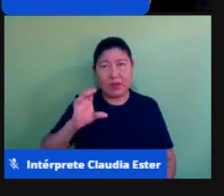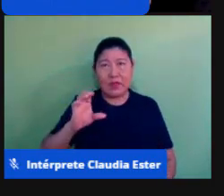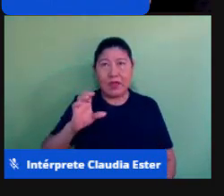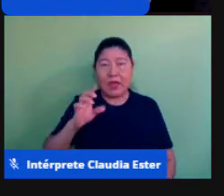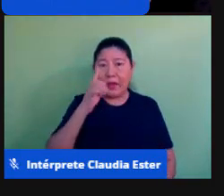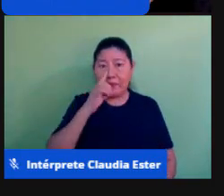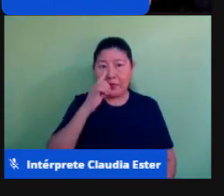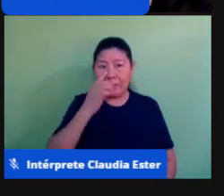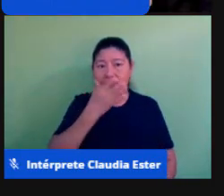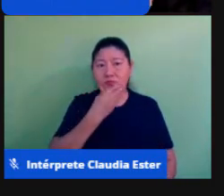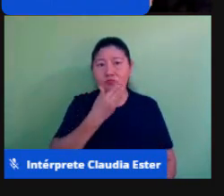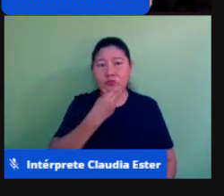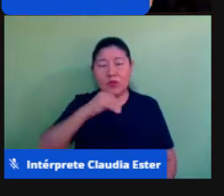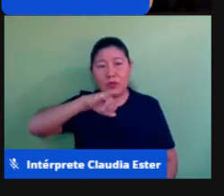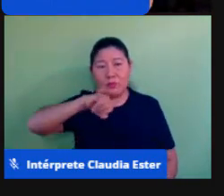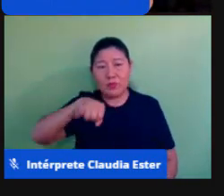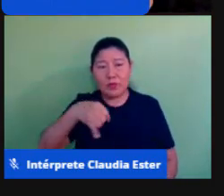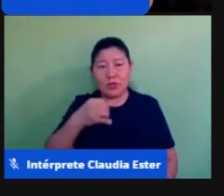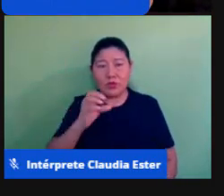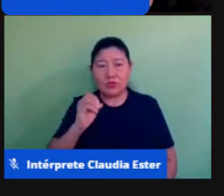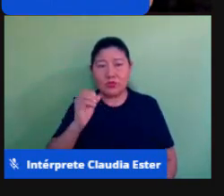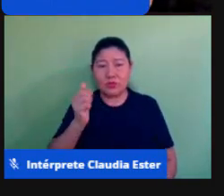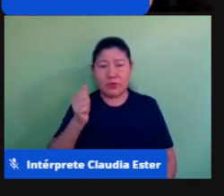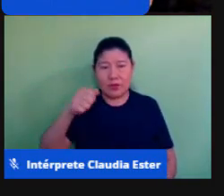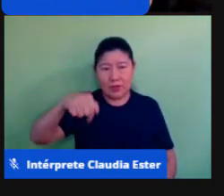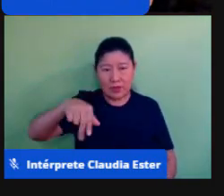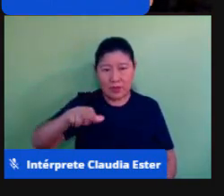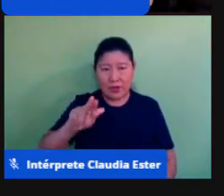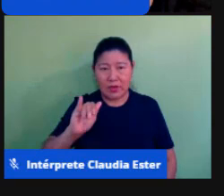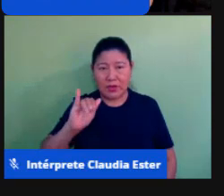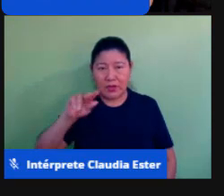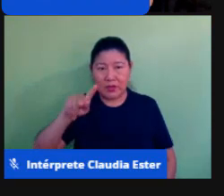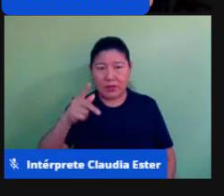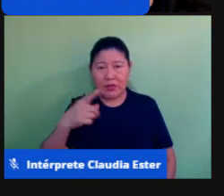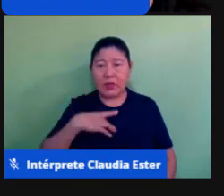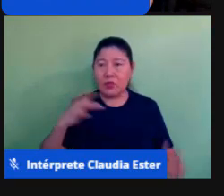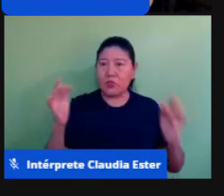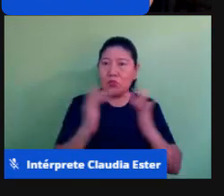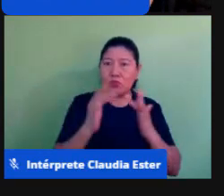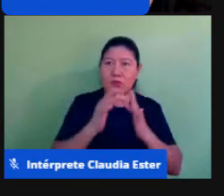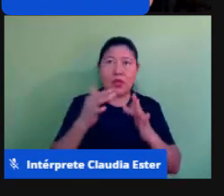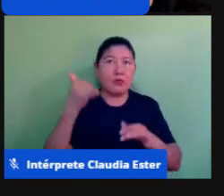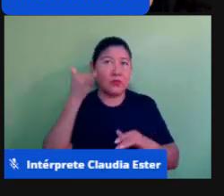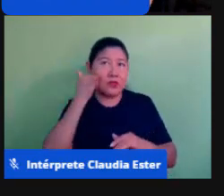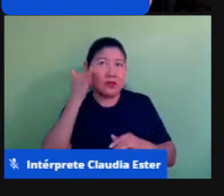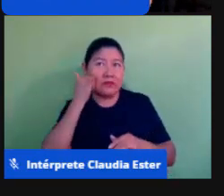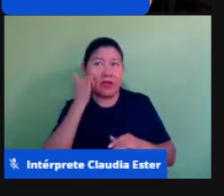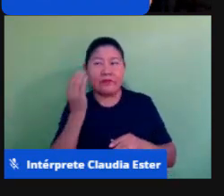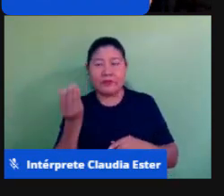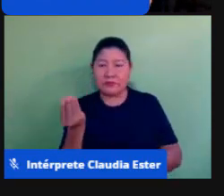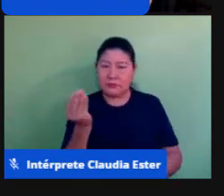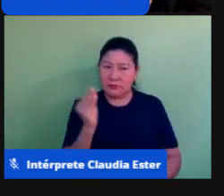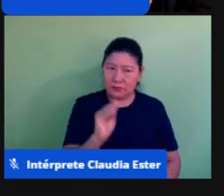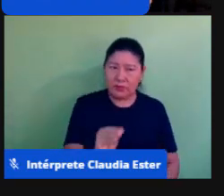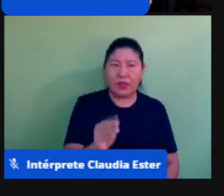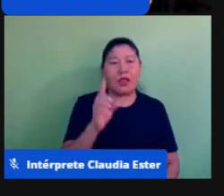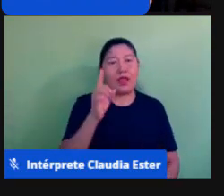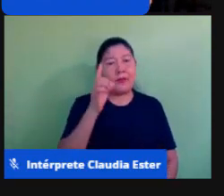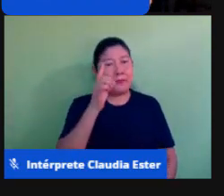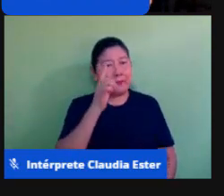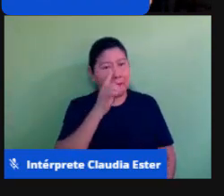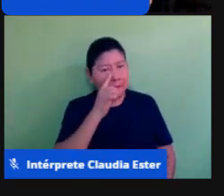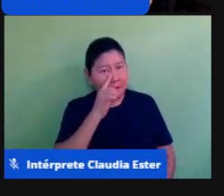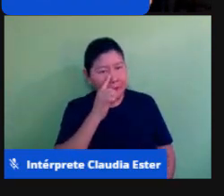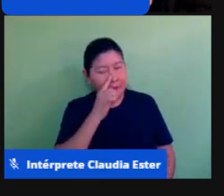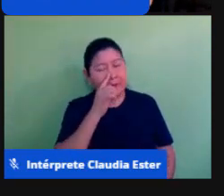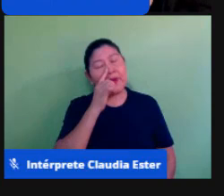você, comentou das atividades e tal. Você coloca dia 3 de março, a mãe ou a responsável do aluno Joaquim entrou em